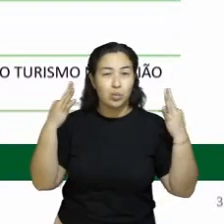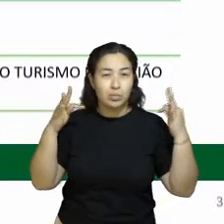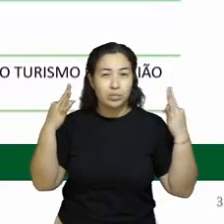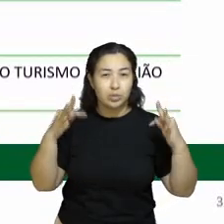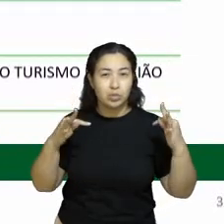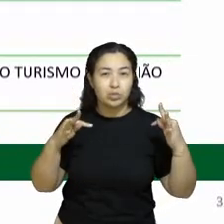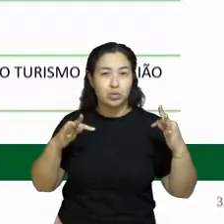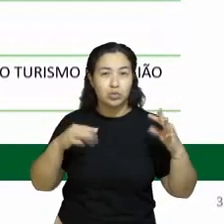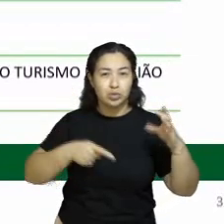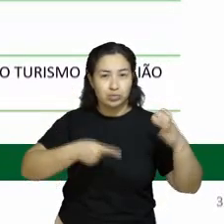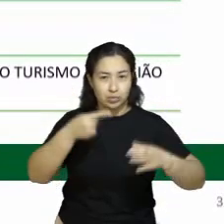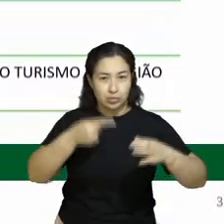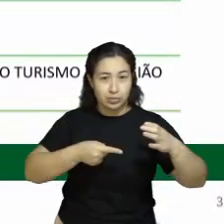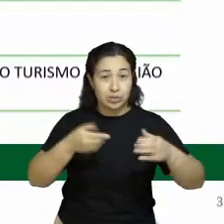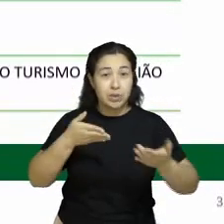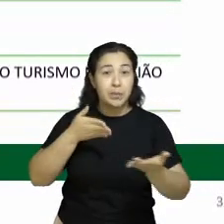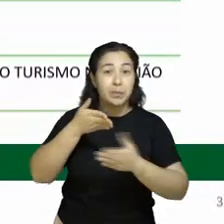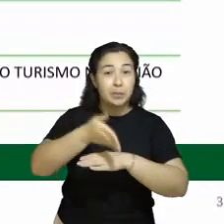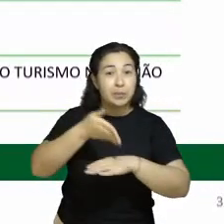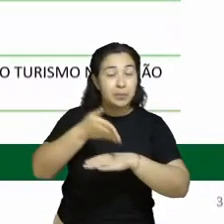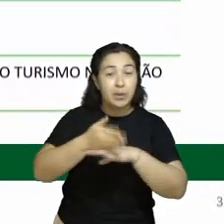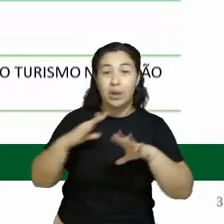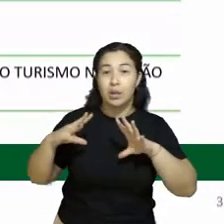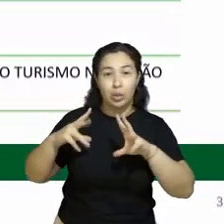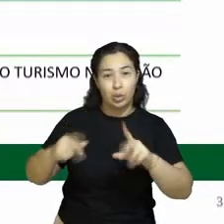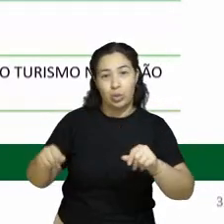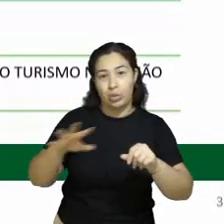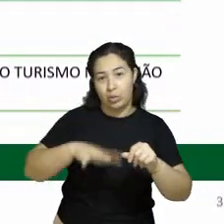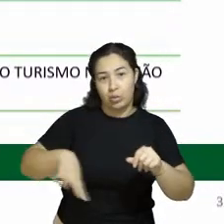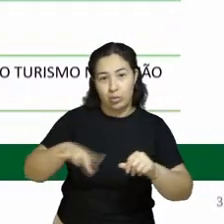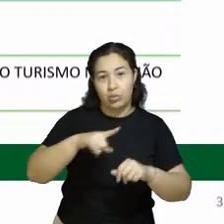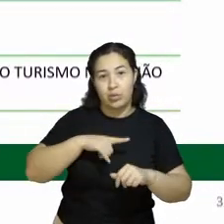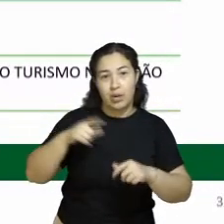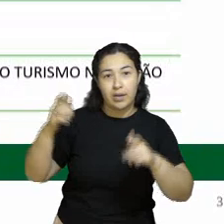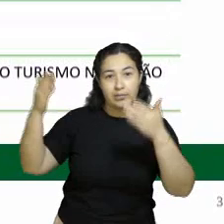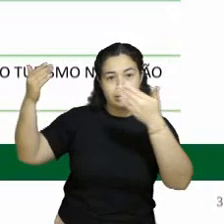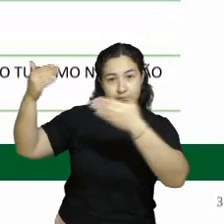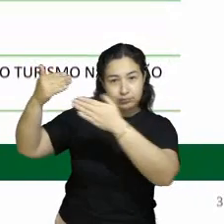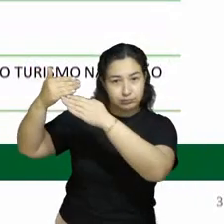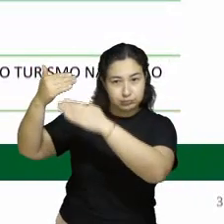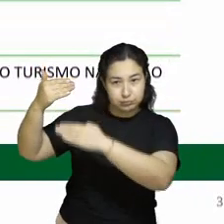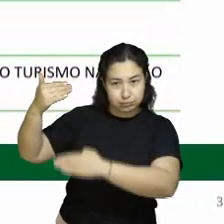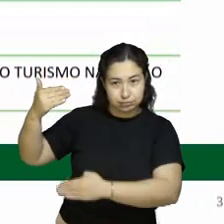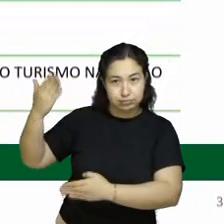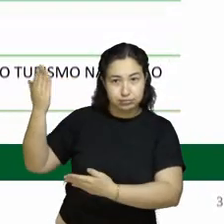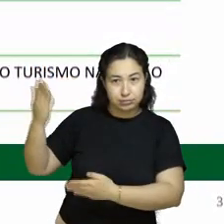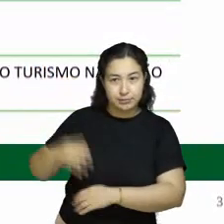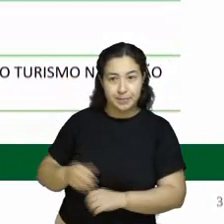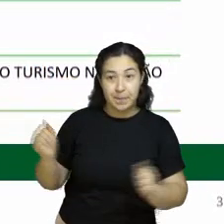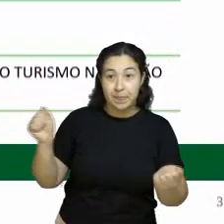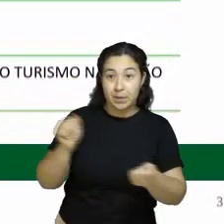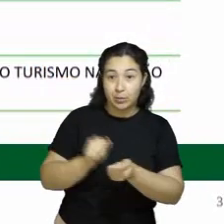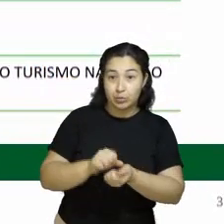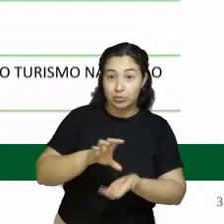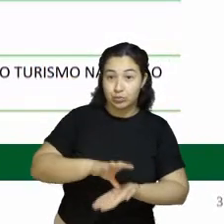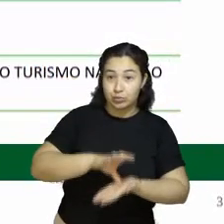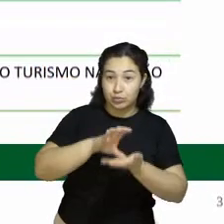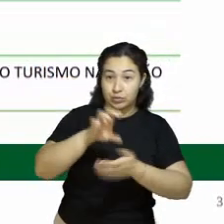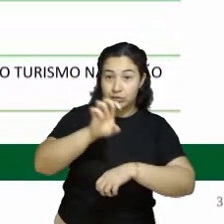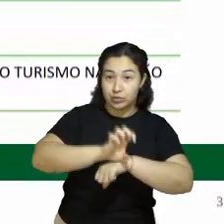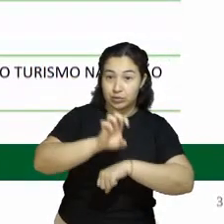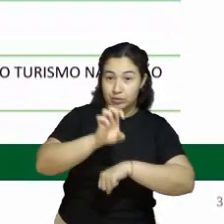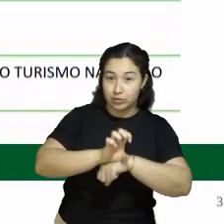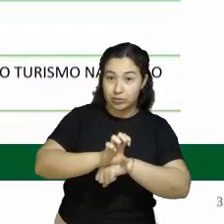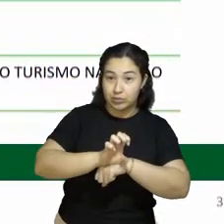a participação de todas as EGRs realmente de ter uma cadeira junto ao Conselho Estadual do Turismo, repasses